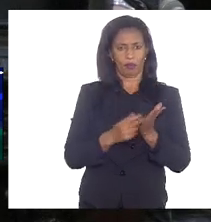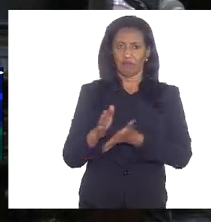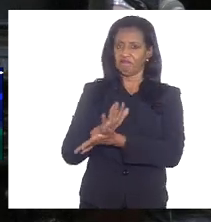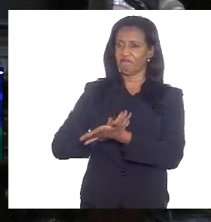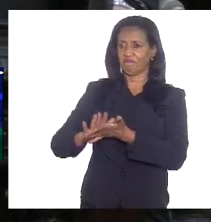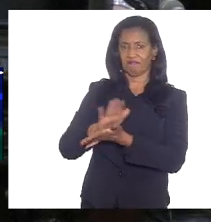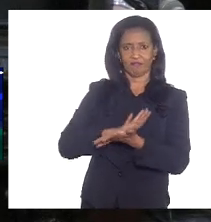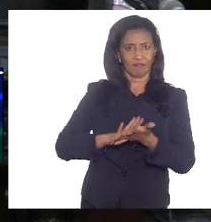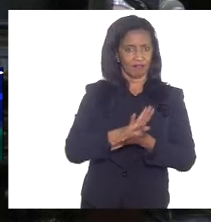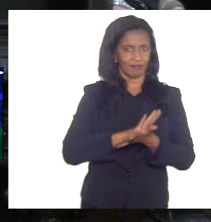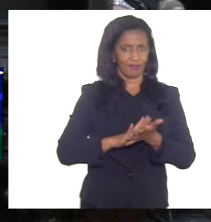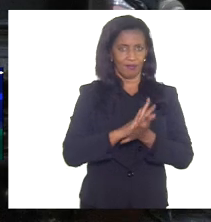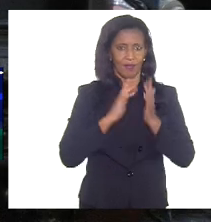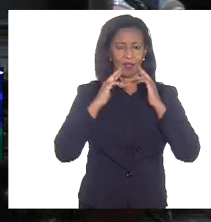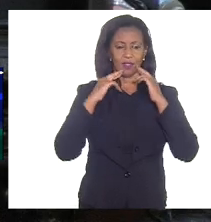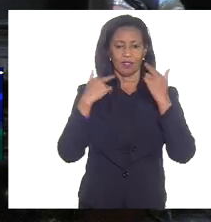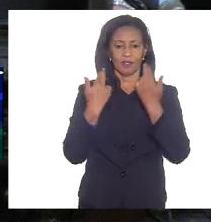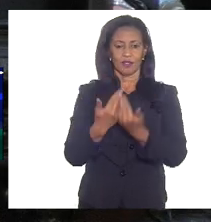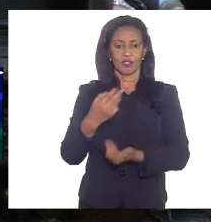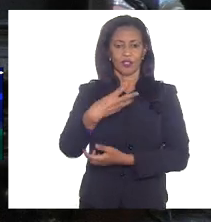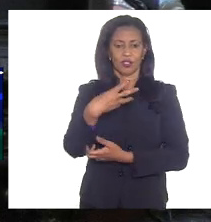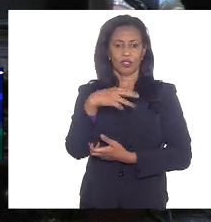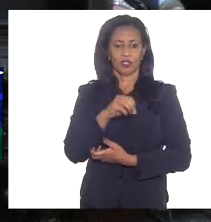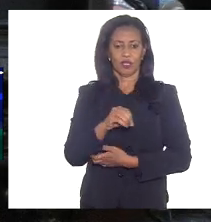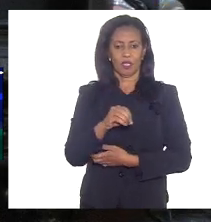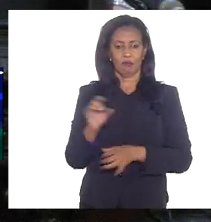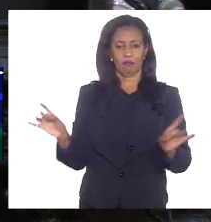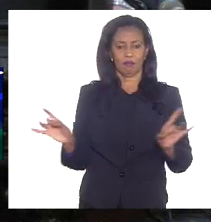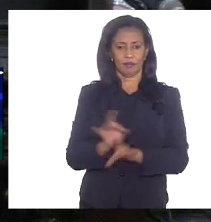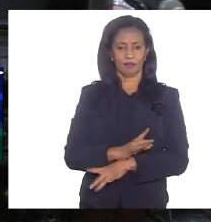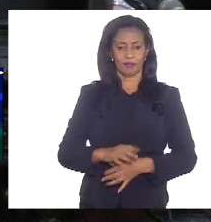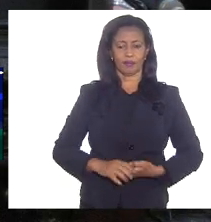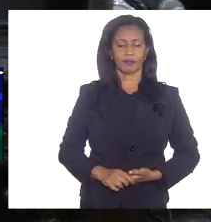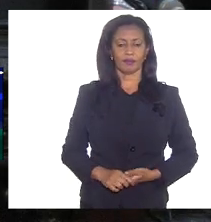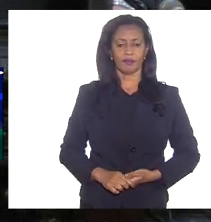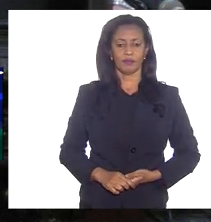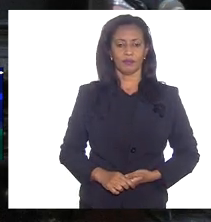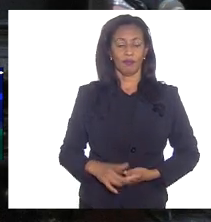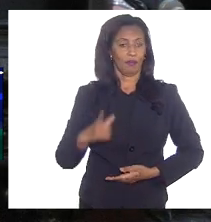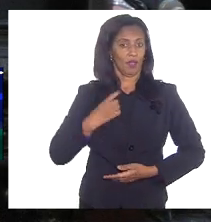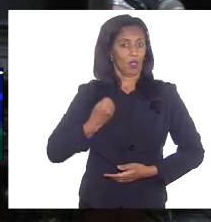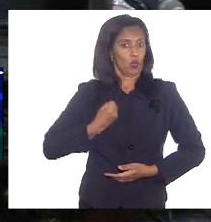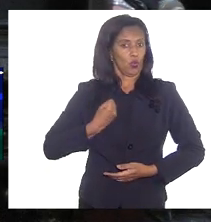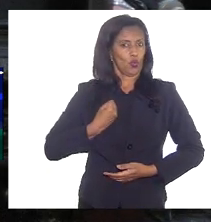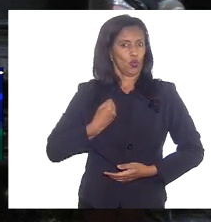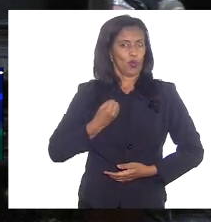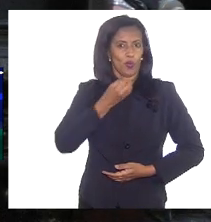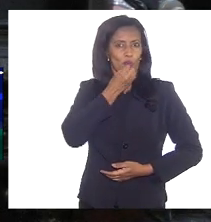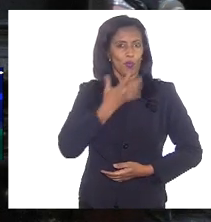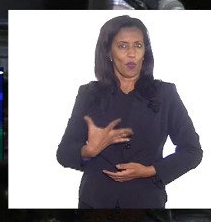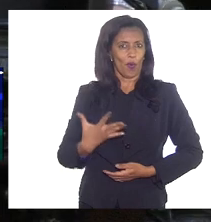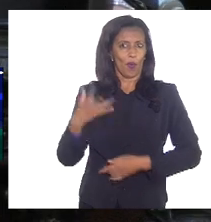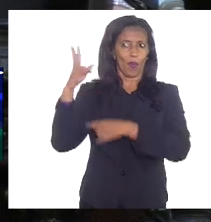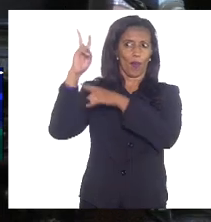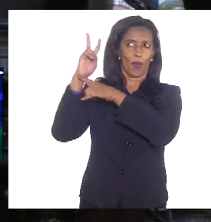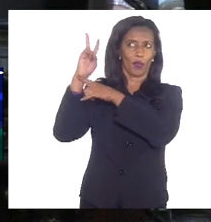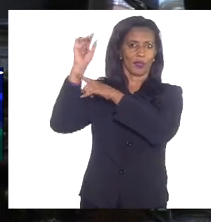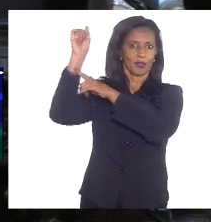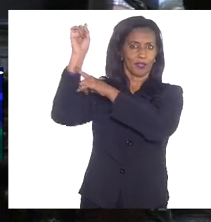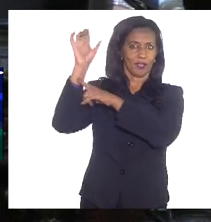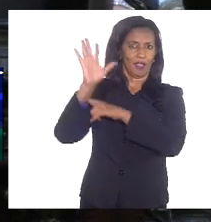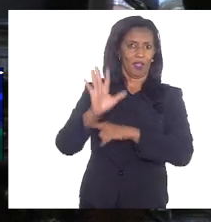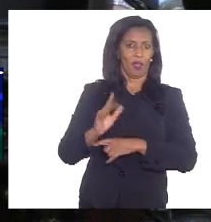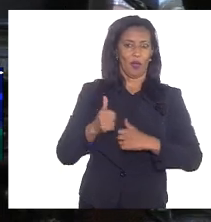mais a tratar na primeira sessão extraordinária do dia 30 mesmo está encerrado. Havendo número legal e sob a proteção de Deus, iniciamos os nossos